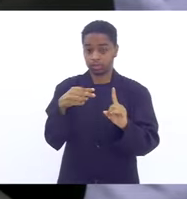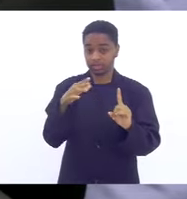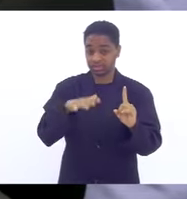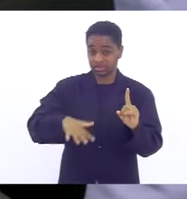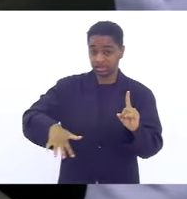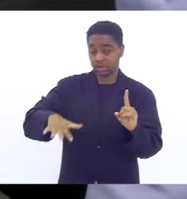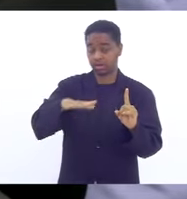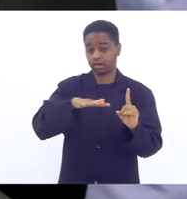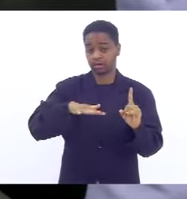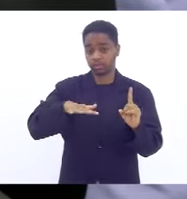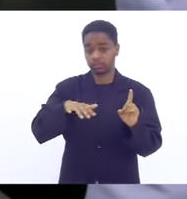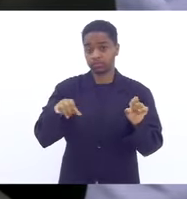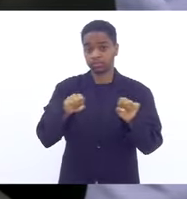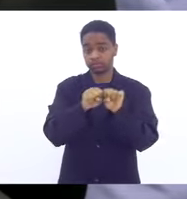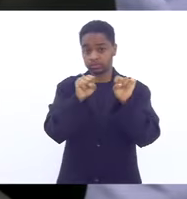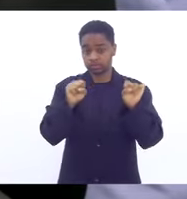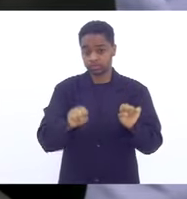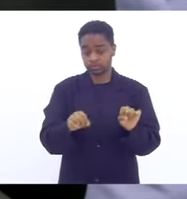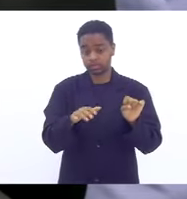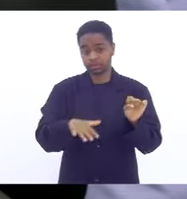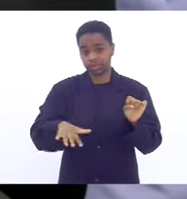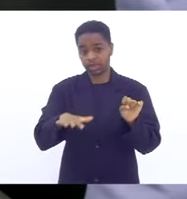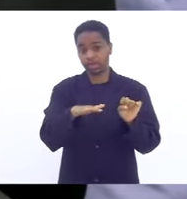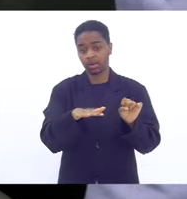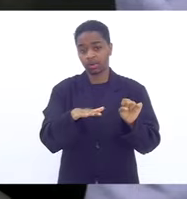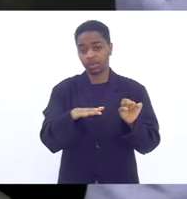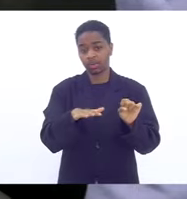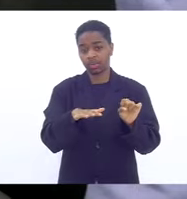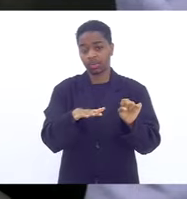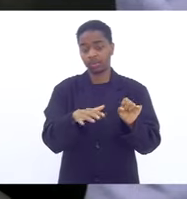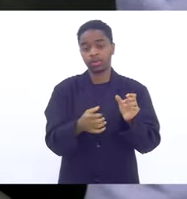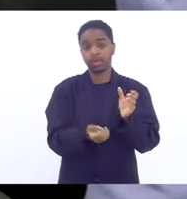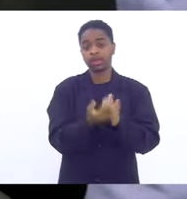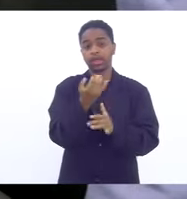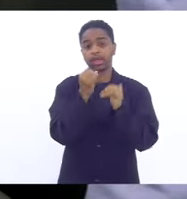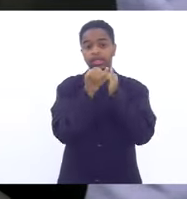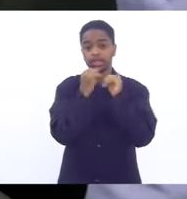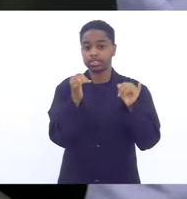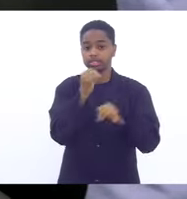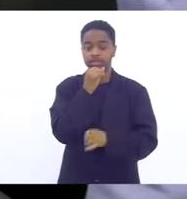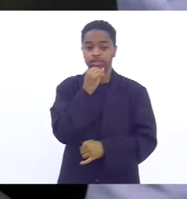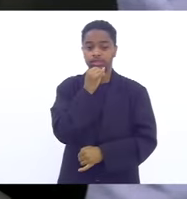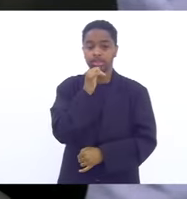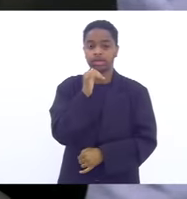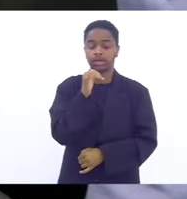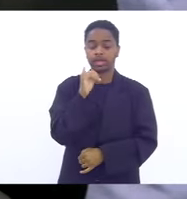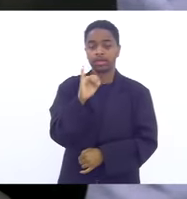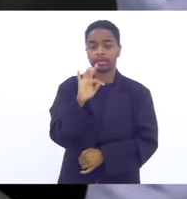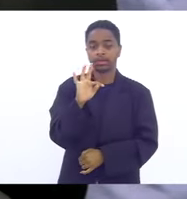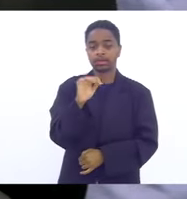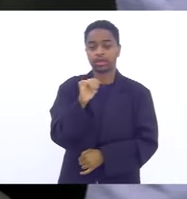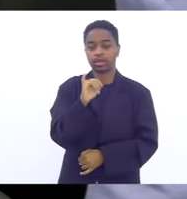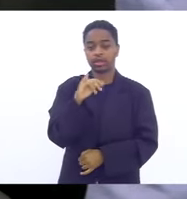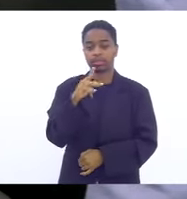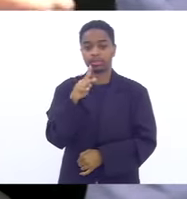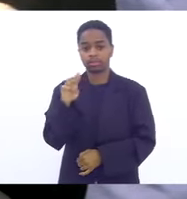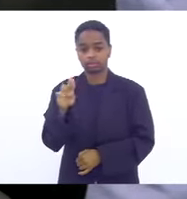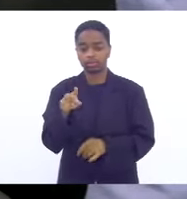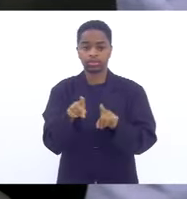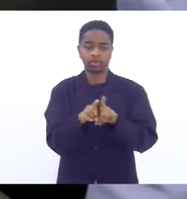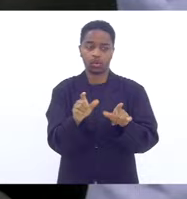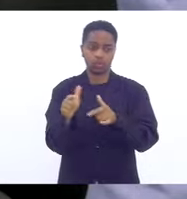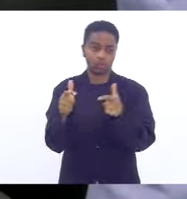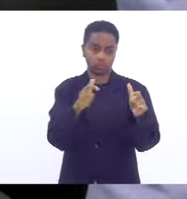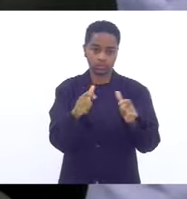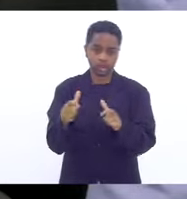macro, o Sistema Interligado Nacional, ele gera energia de Itaipu, de lá da Belo Monte, onde for,